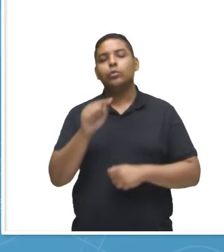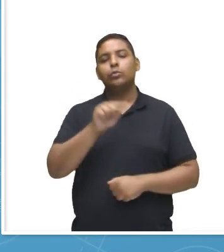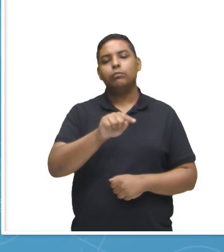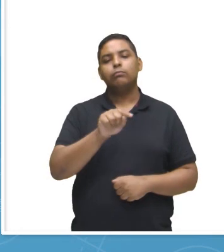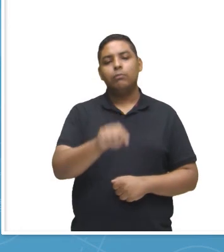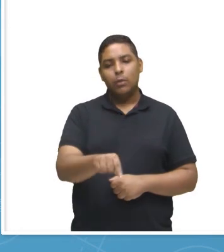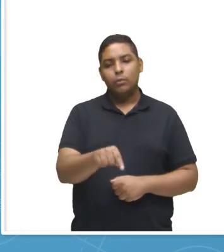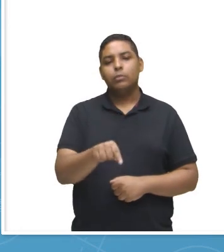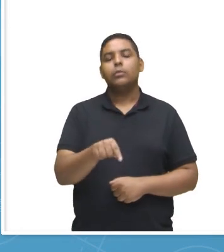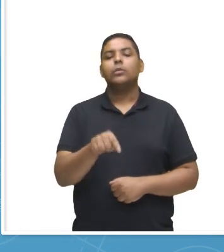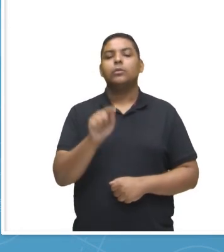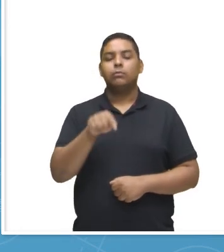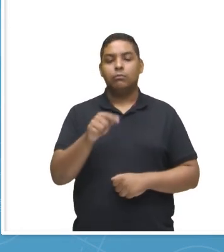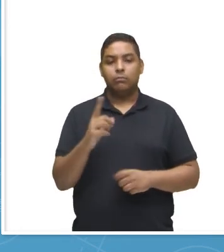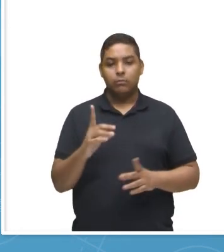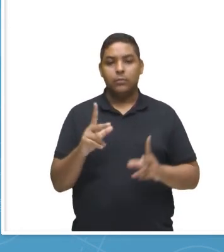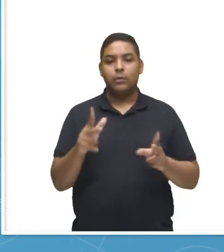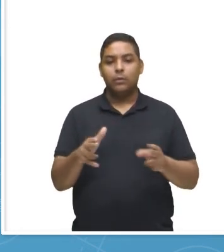comuns.